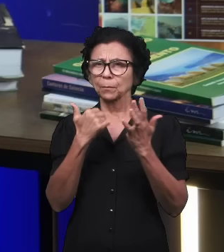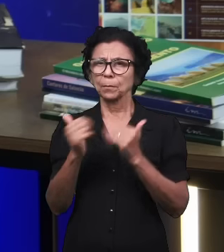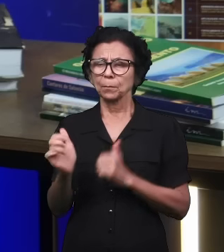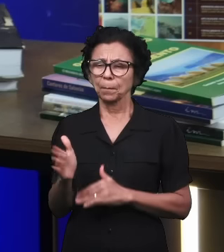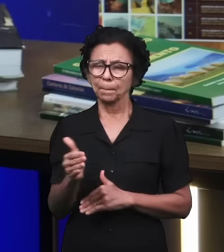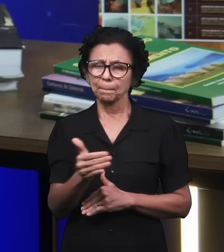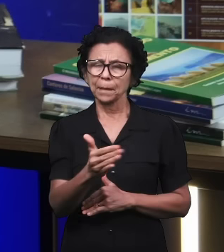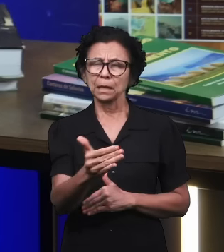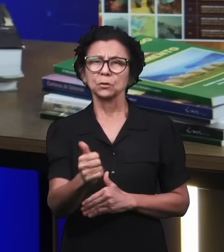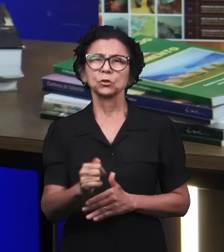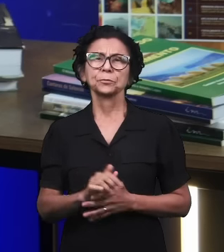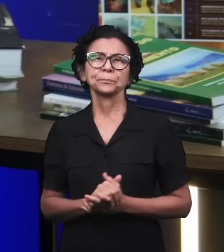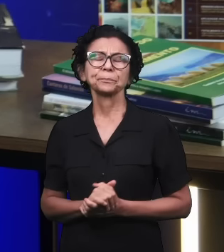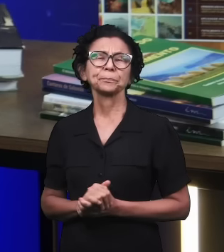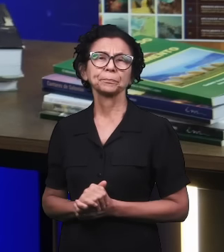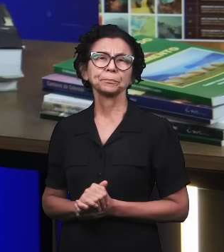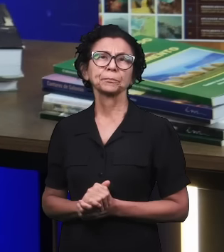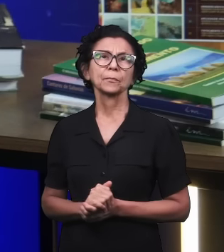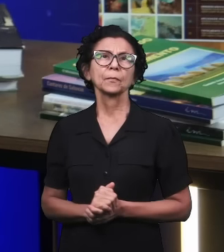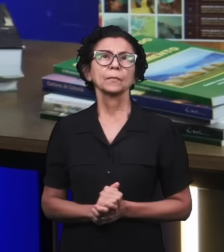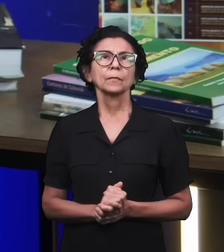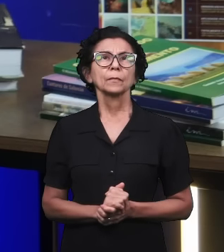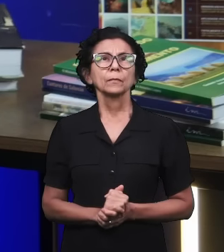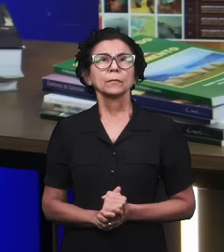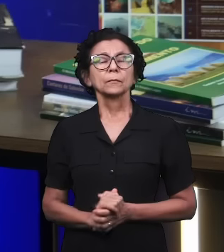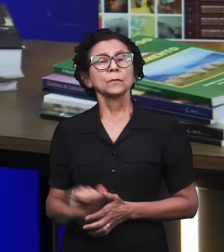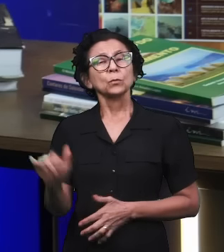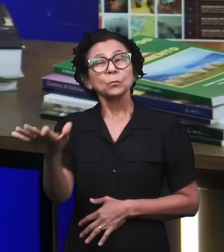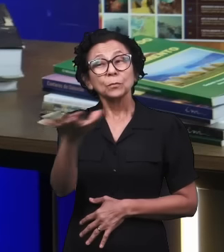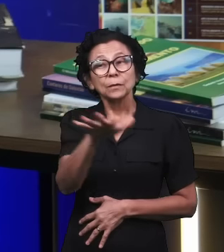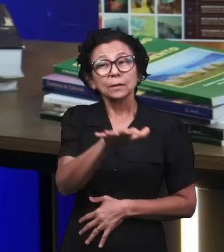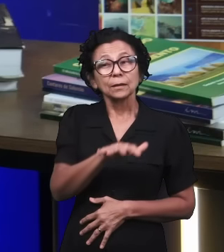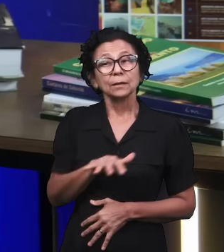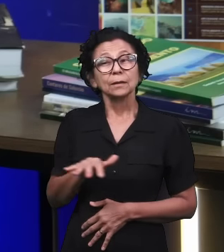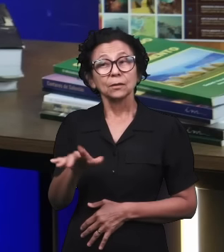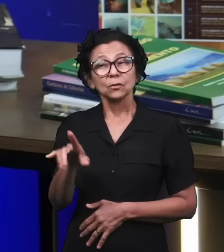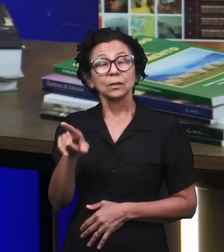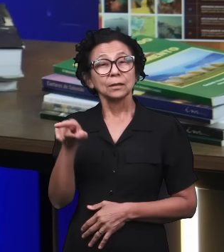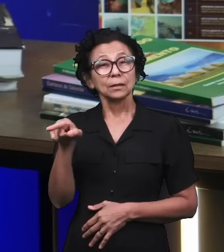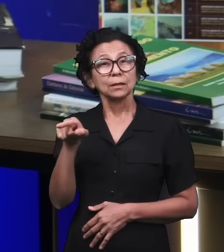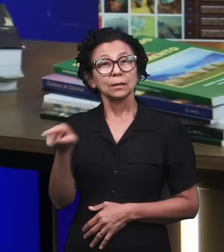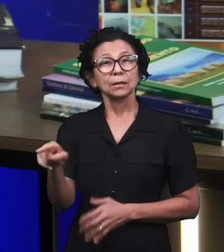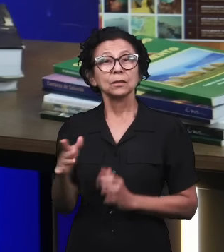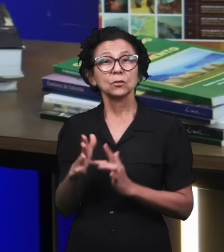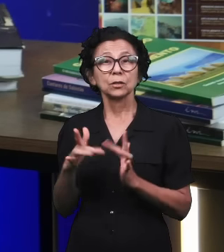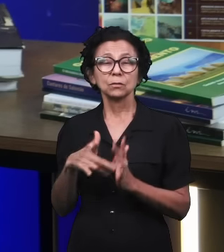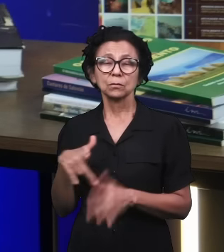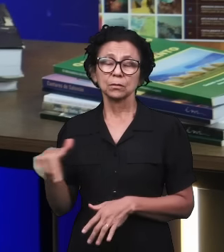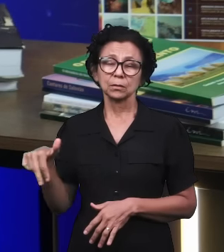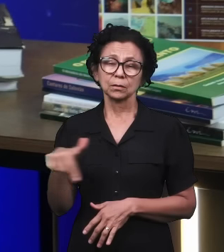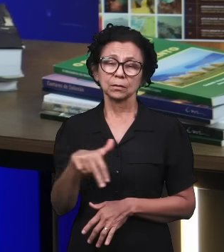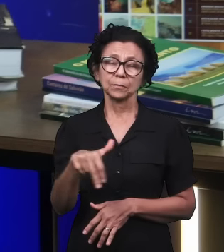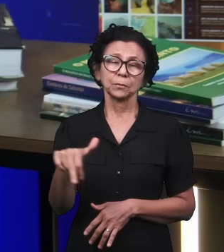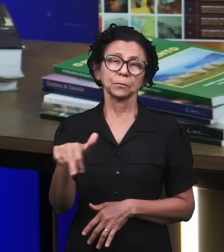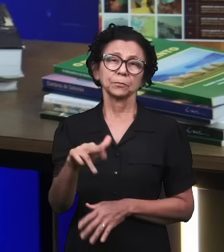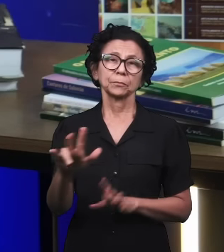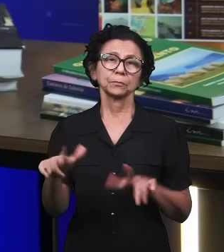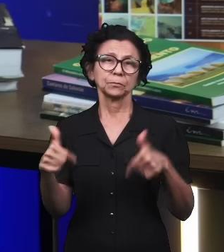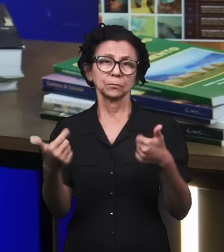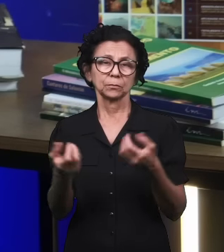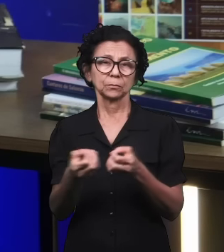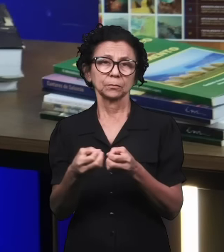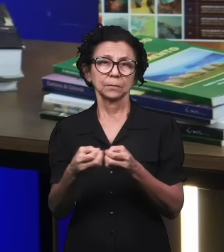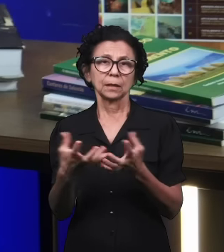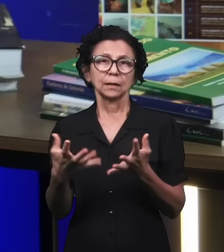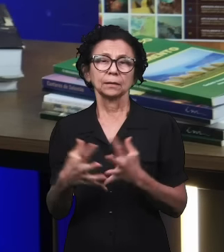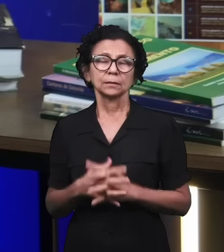Mar da Galileia, daquele lago ali, havia vida, e é onde Jesus ele caminhou e ele operou ali, né? Sim. Quando nós falamos do Rio Jordão, nós podemos